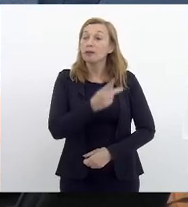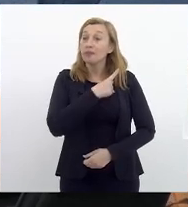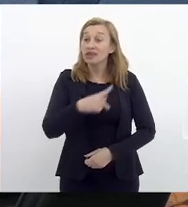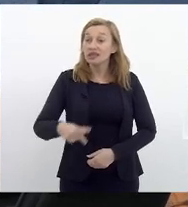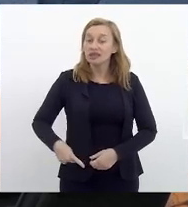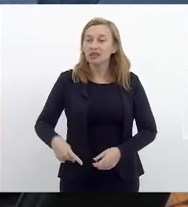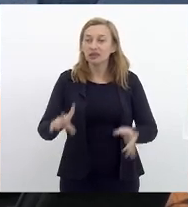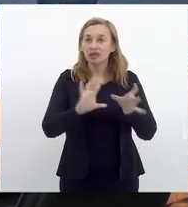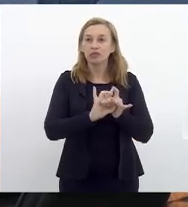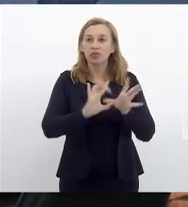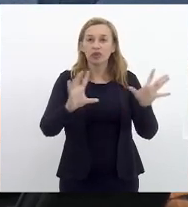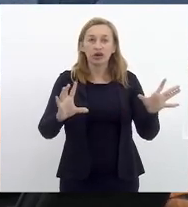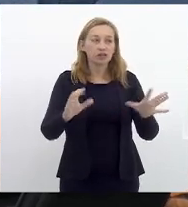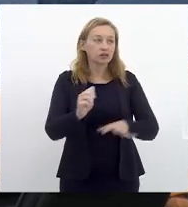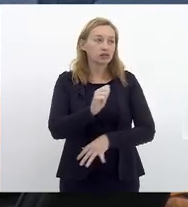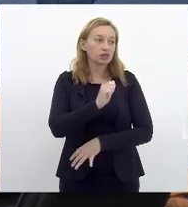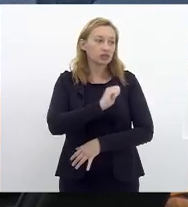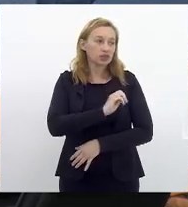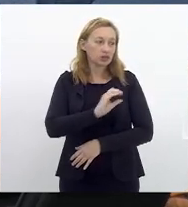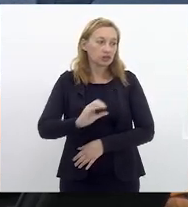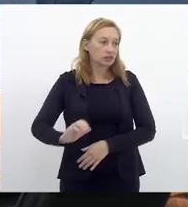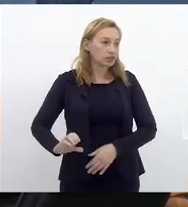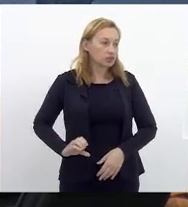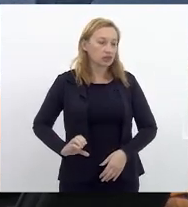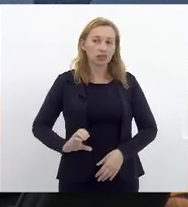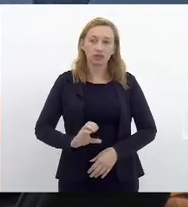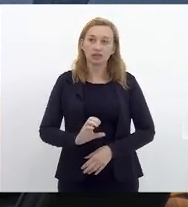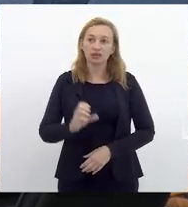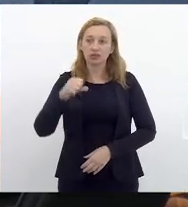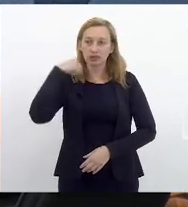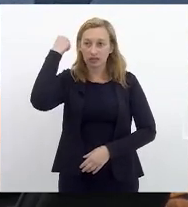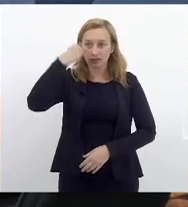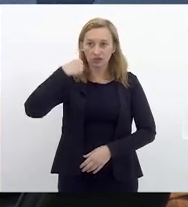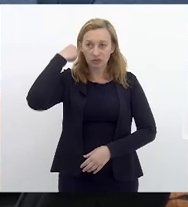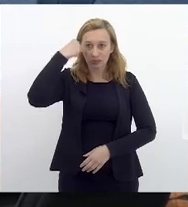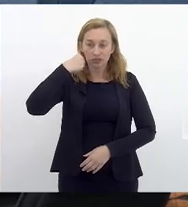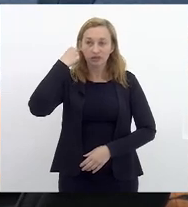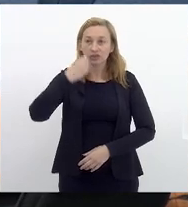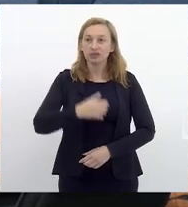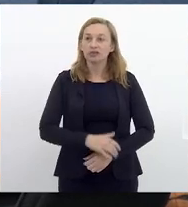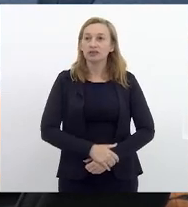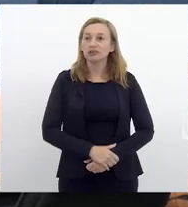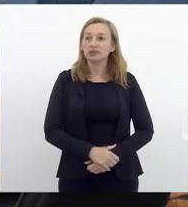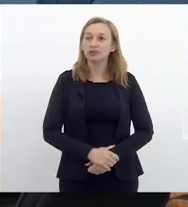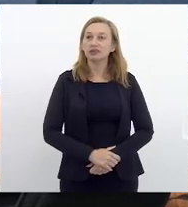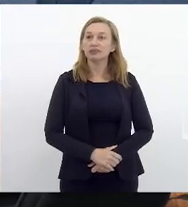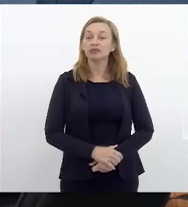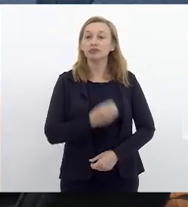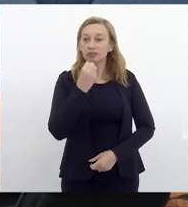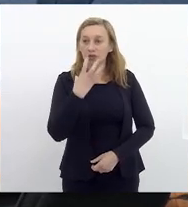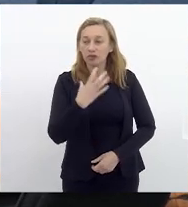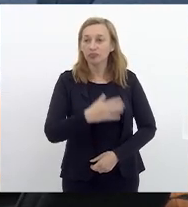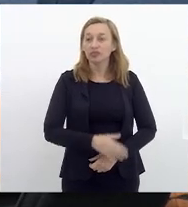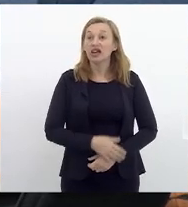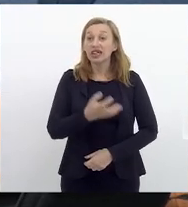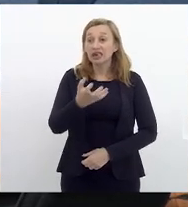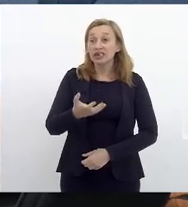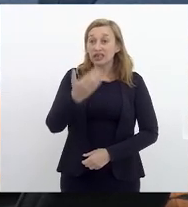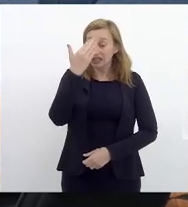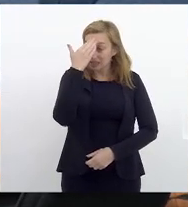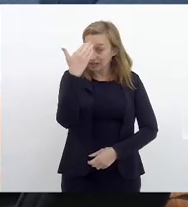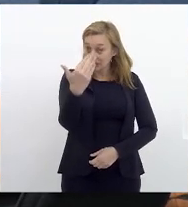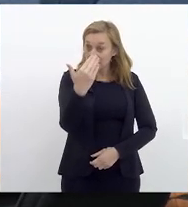Presidente democrático, senador André Siciliano. Bom, queria